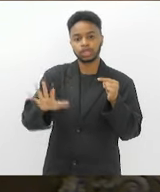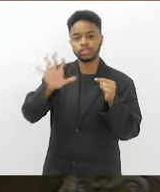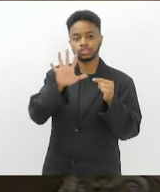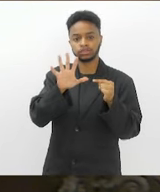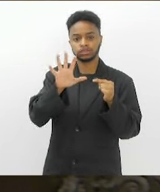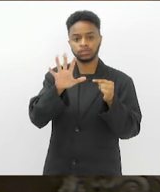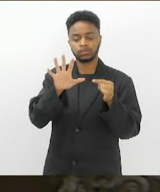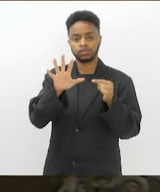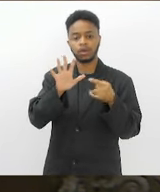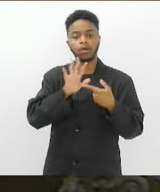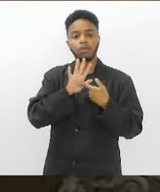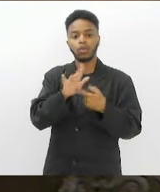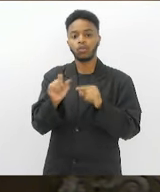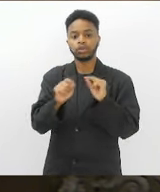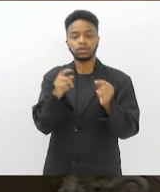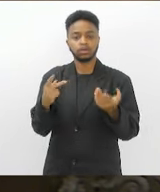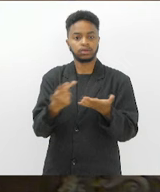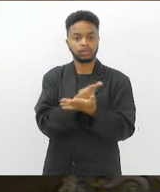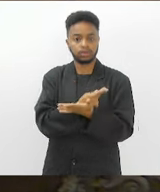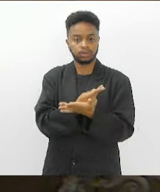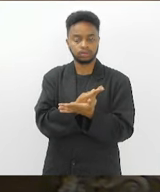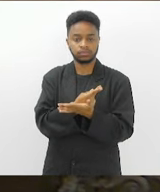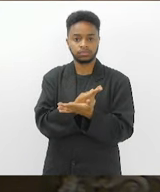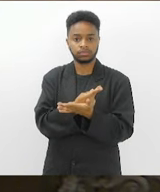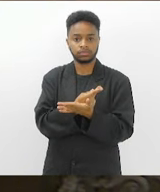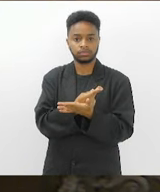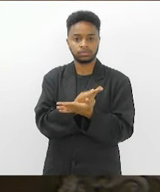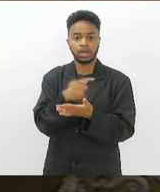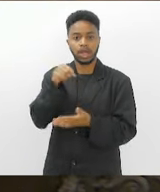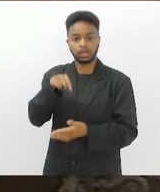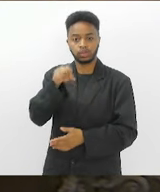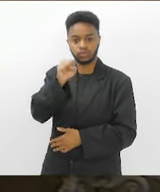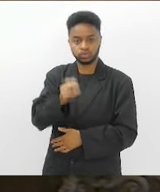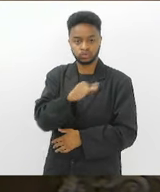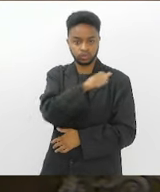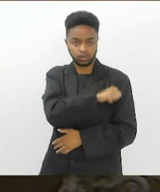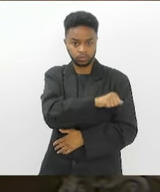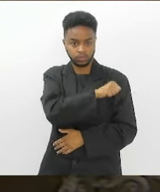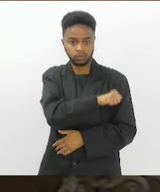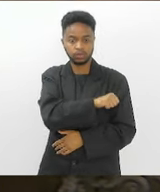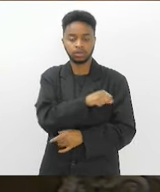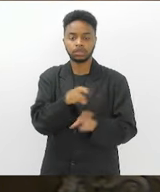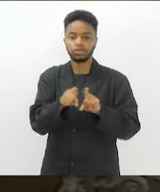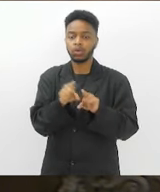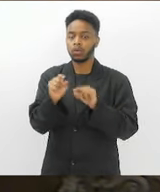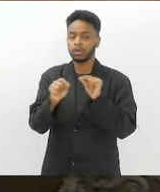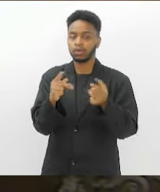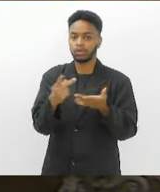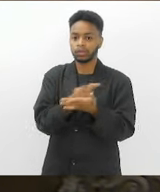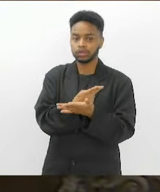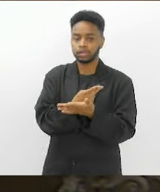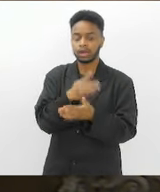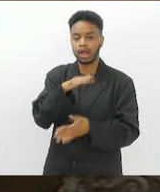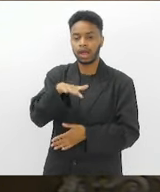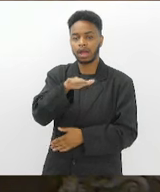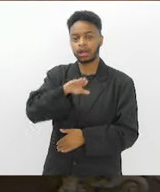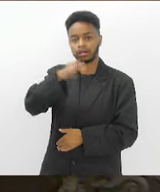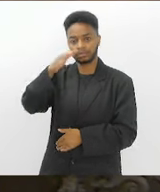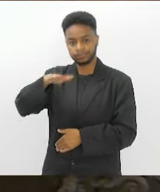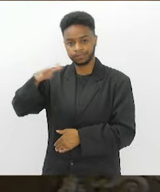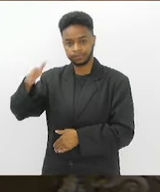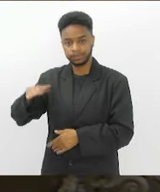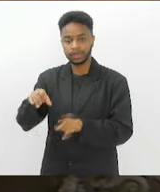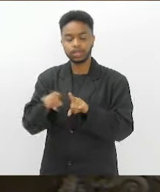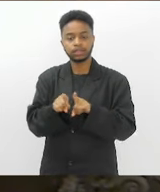o que acontece na região sul-fluminense, o que acontece na região serrana e,